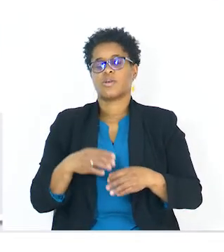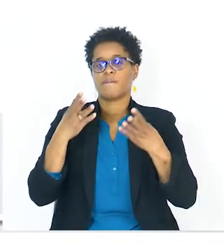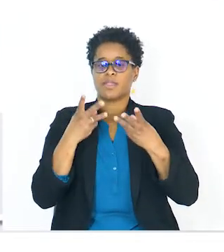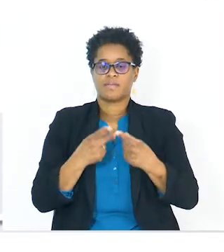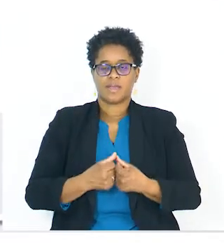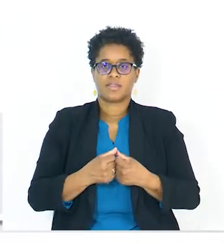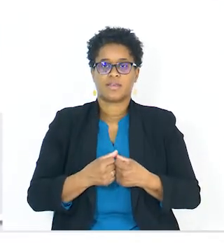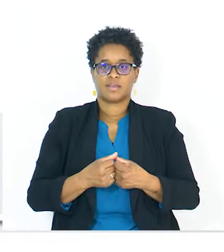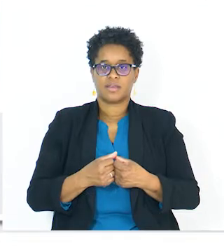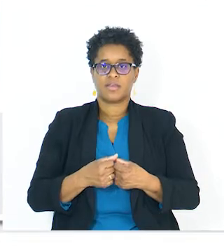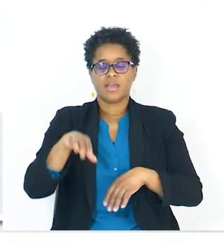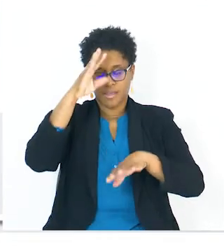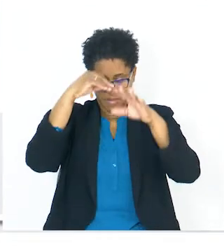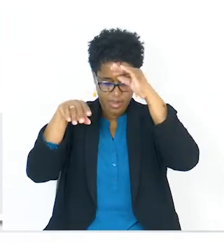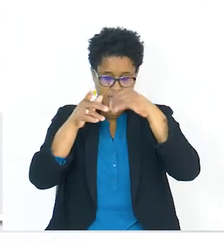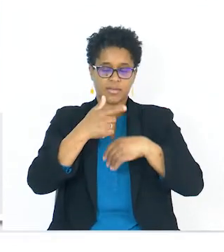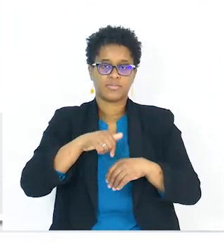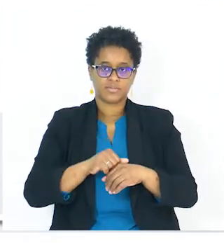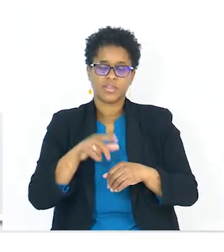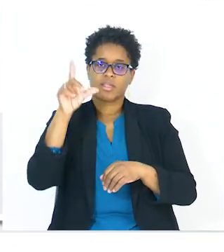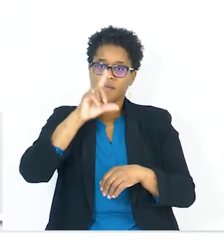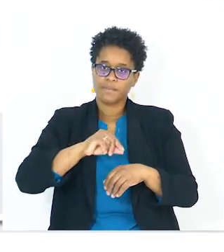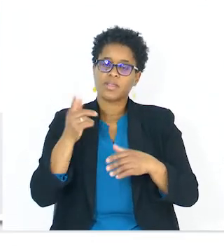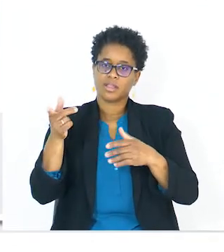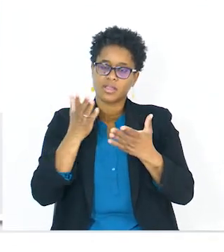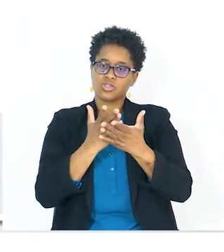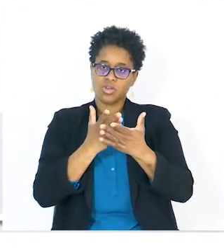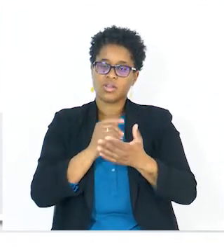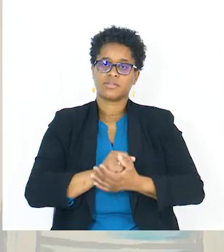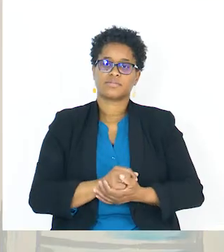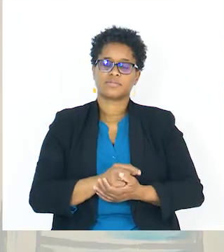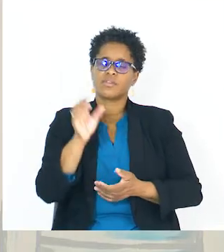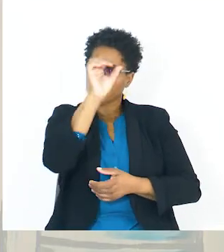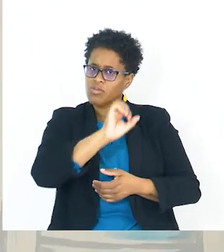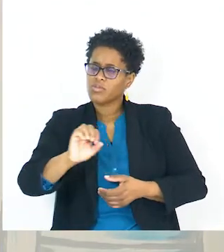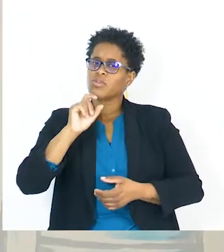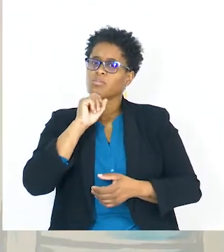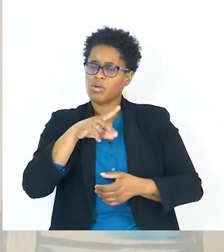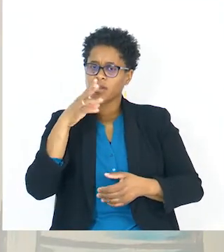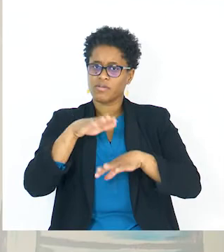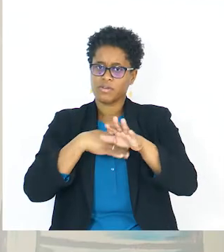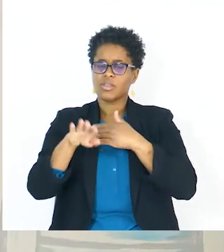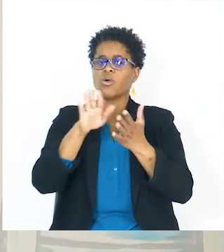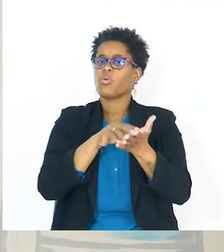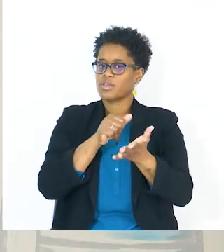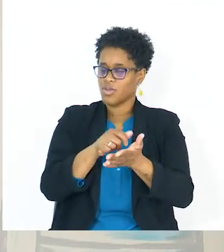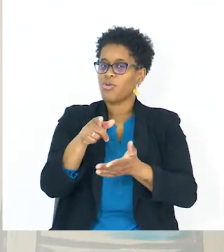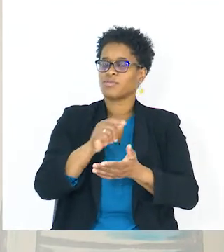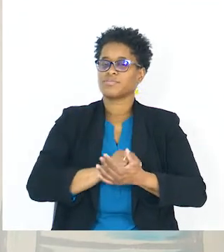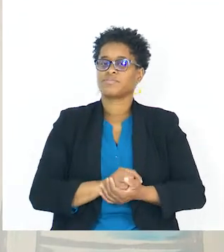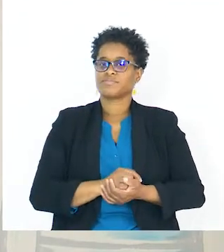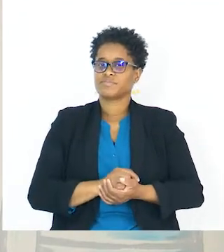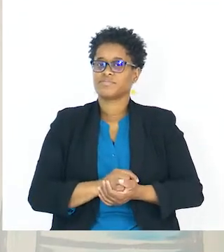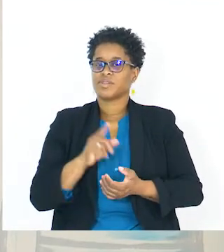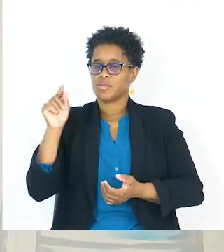números, matemática. Aprendemos também na escola. Vocês podem fazer a correção.